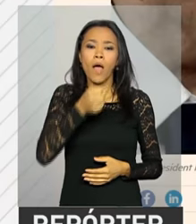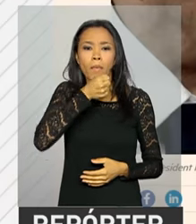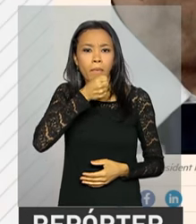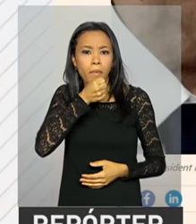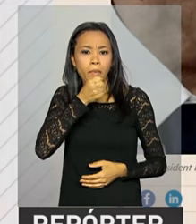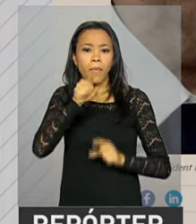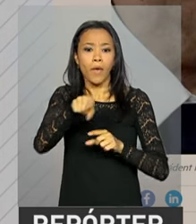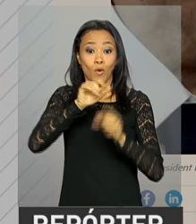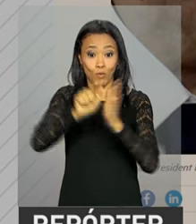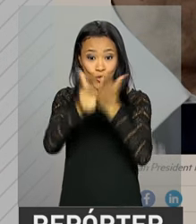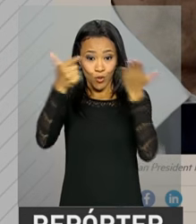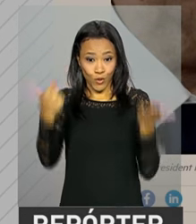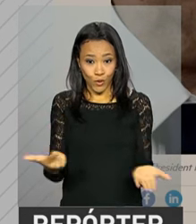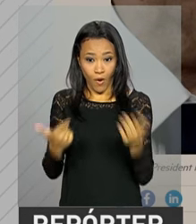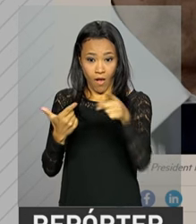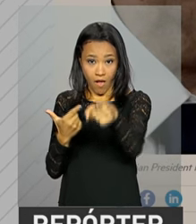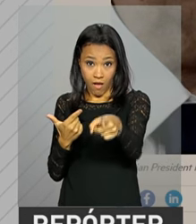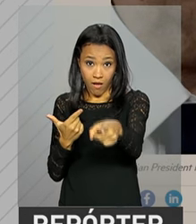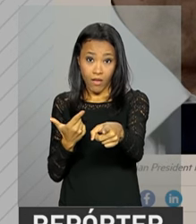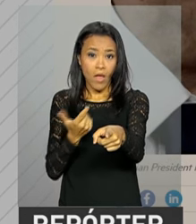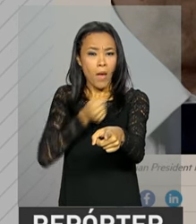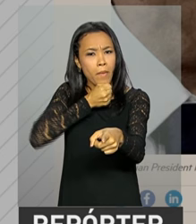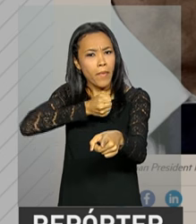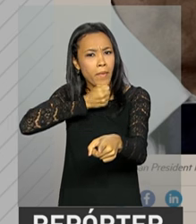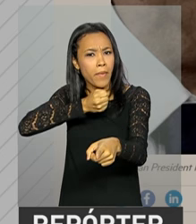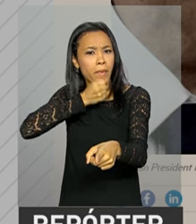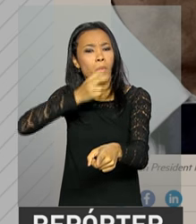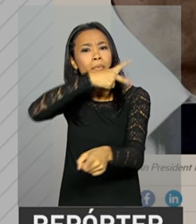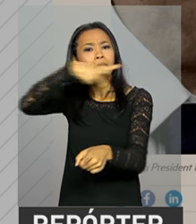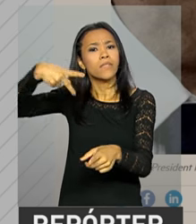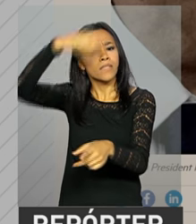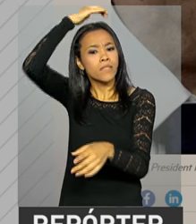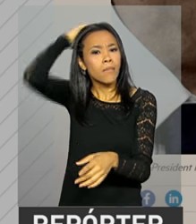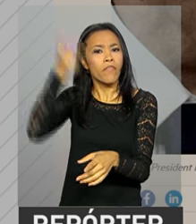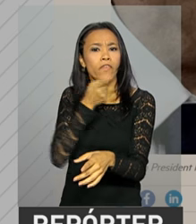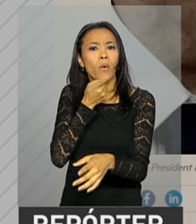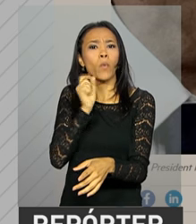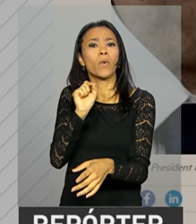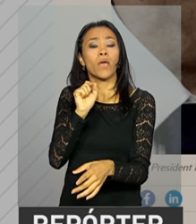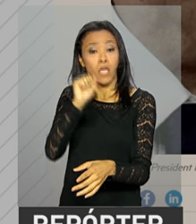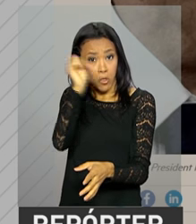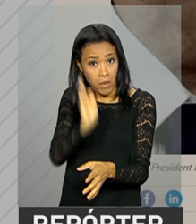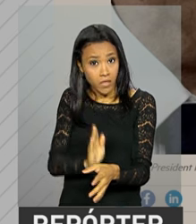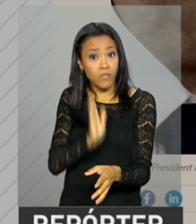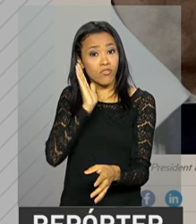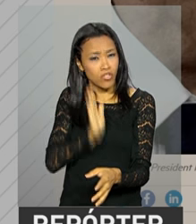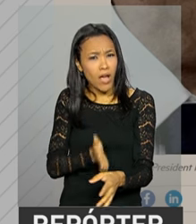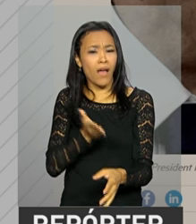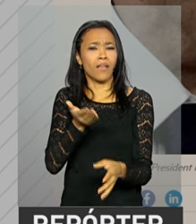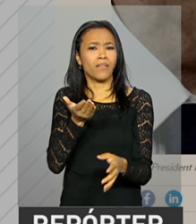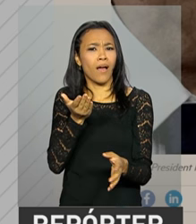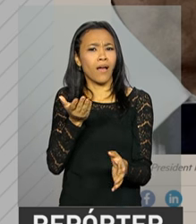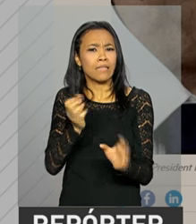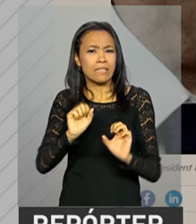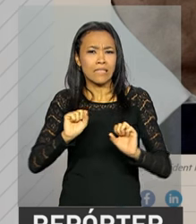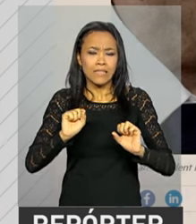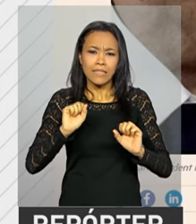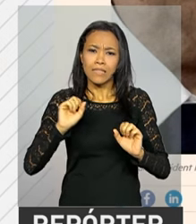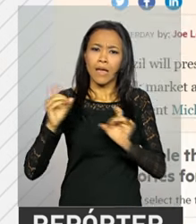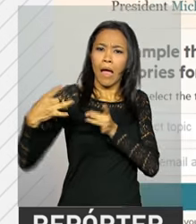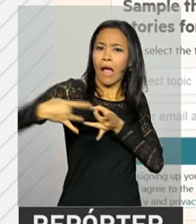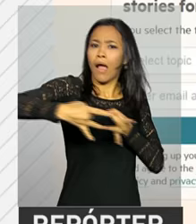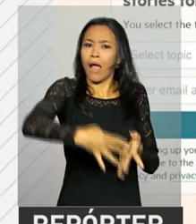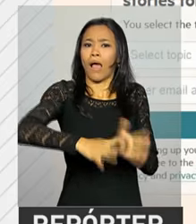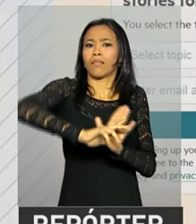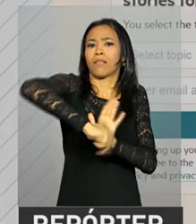britânico Financial Times. Nessa entrevista, Michel Temer afirma que o Brasil já está saindo da recessão. O